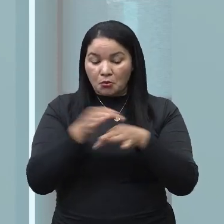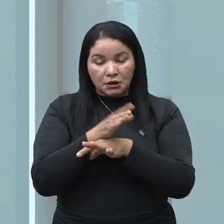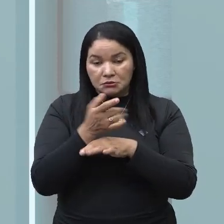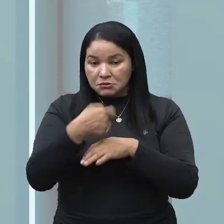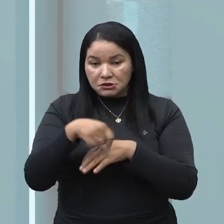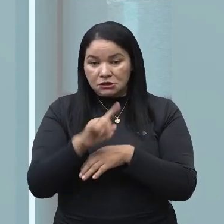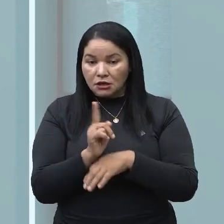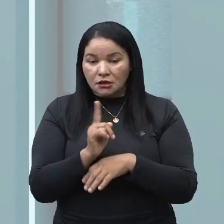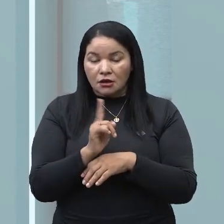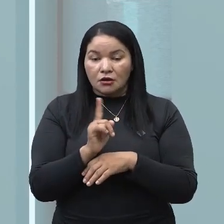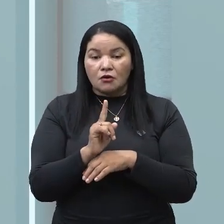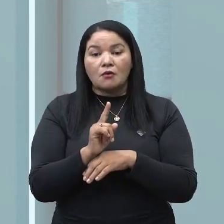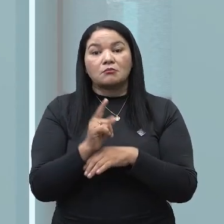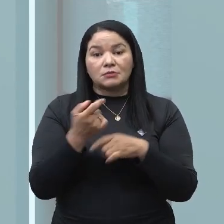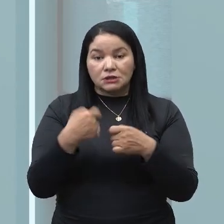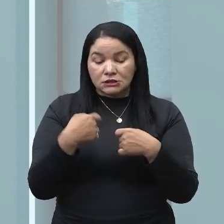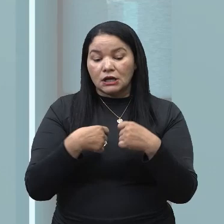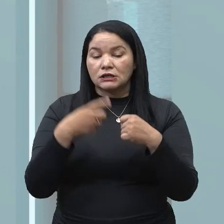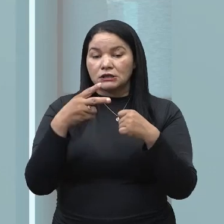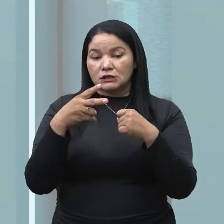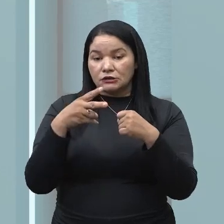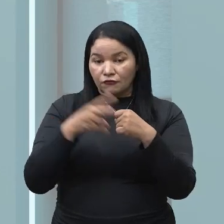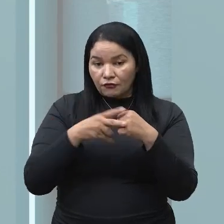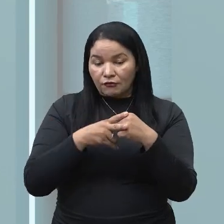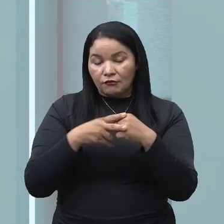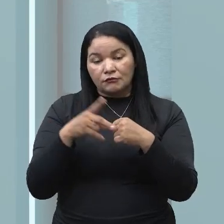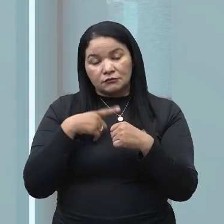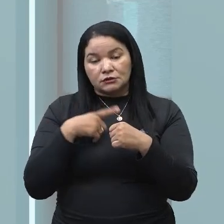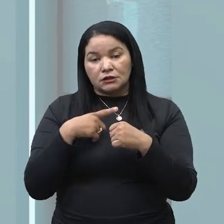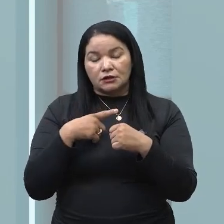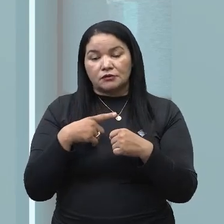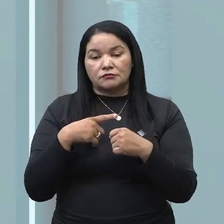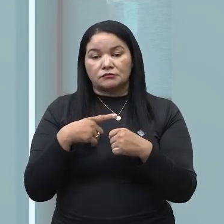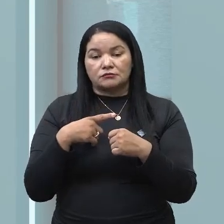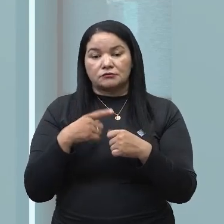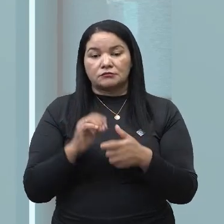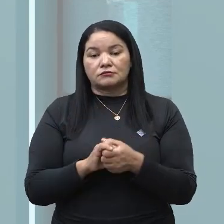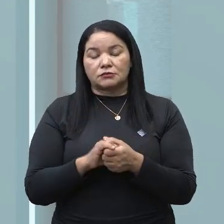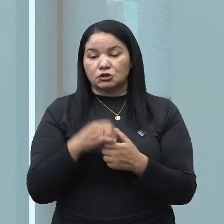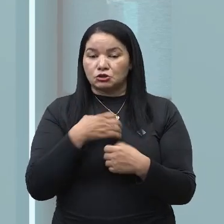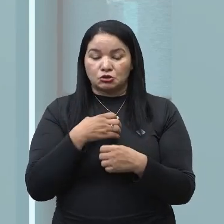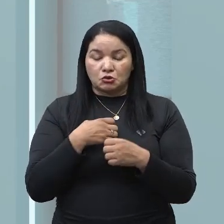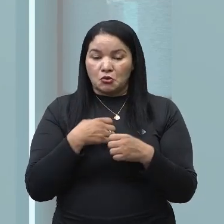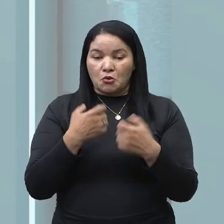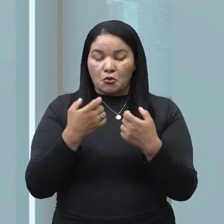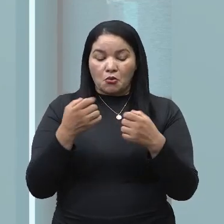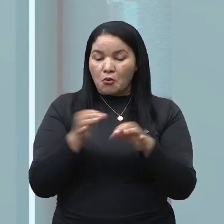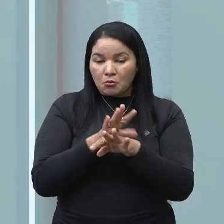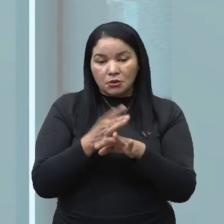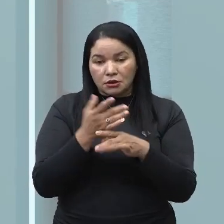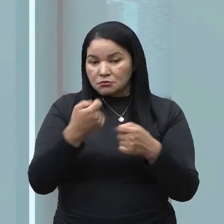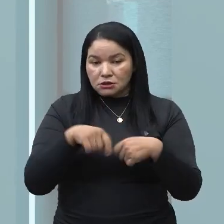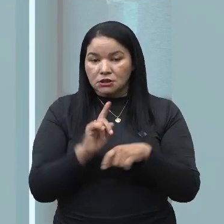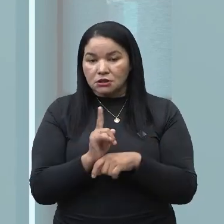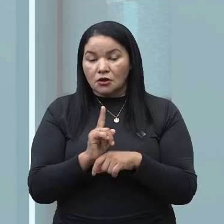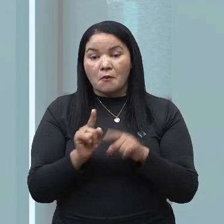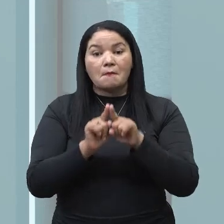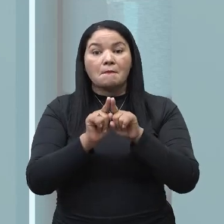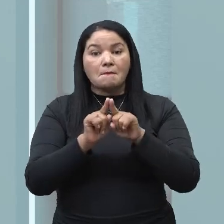sentido completo. Ela pode ter um verbo, mas não tem sentido completo. Não precisa ter sentido completo. Já